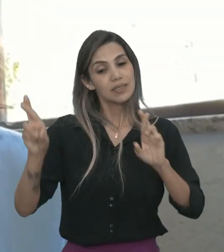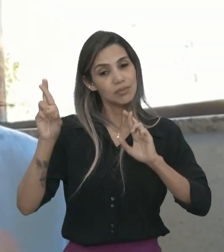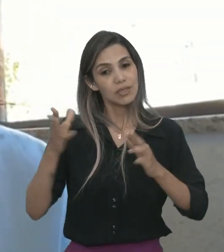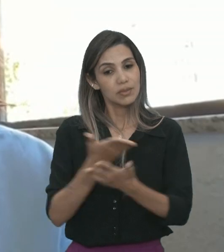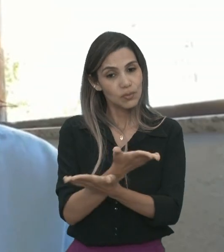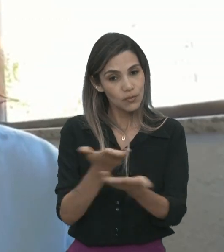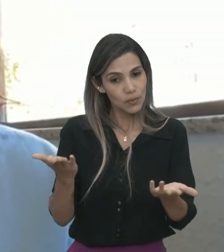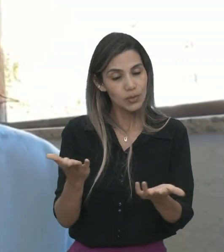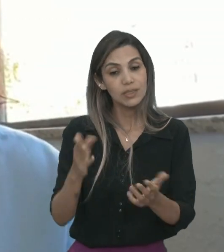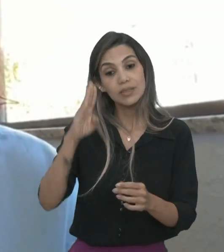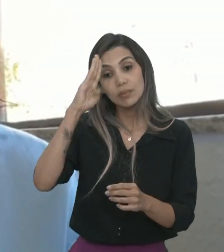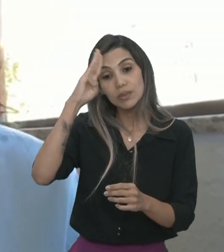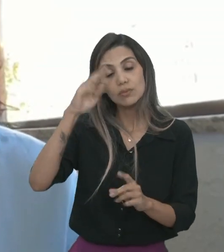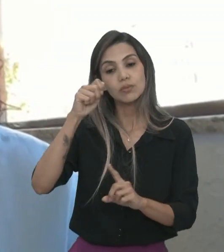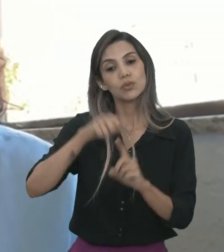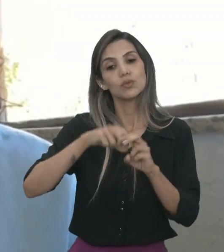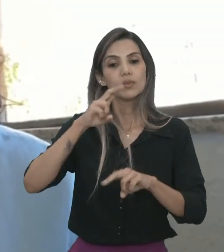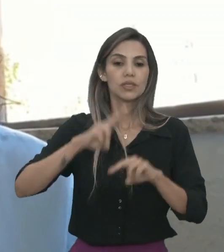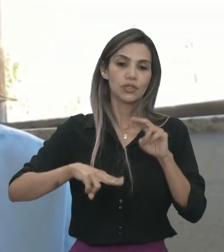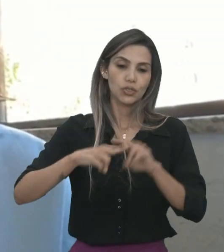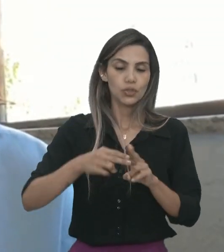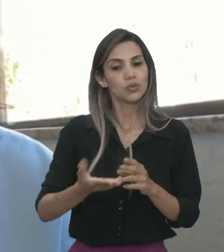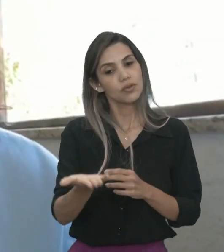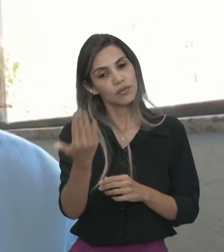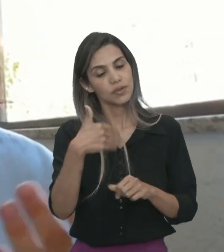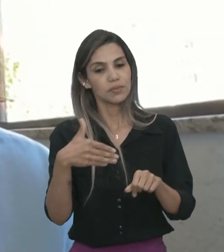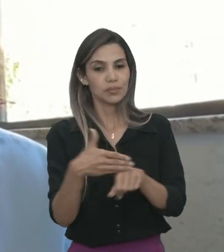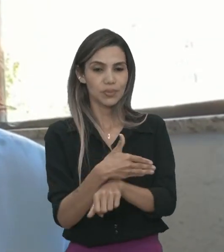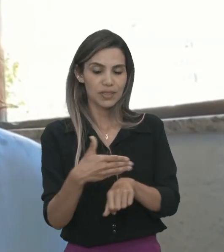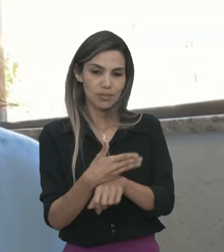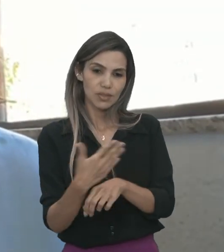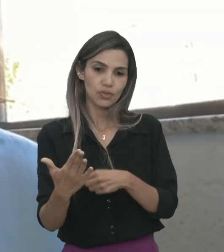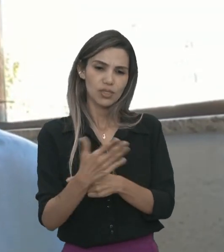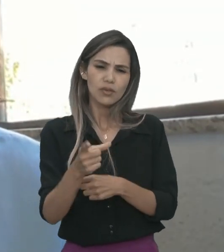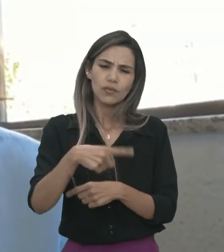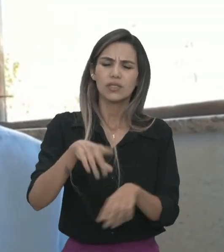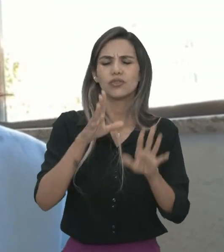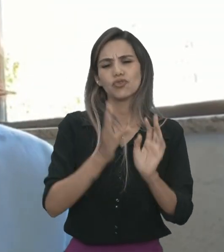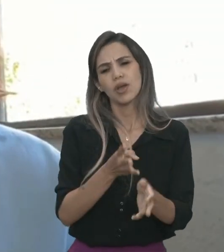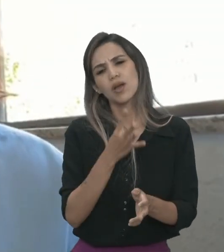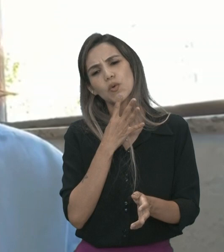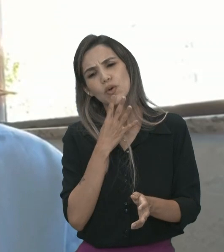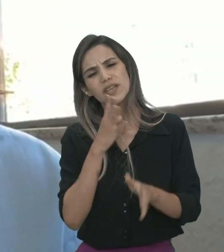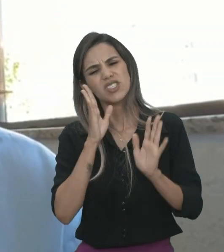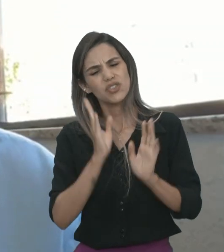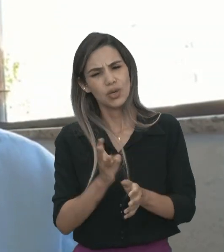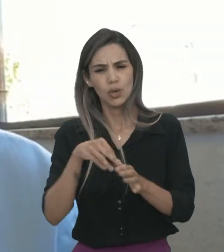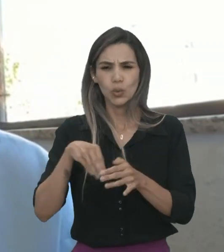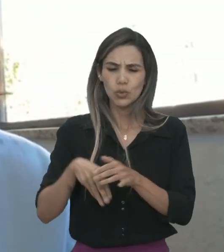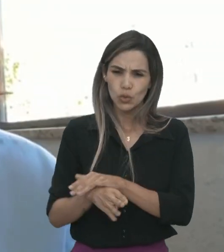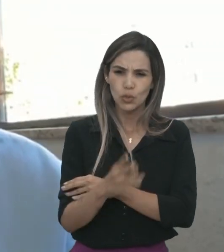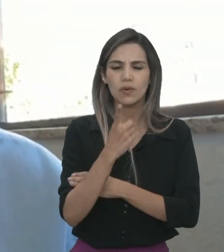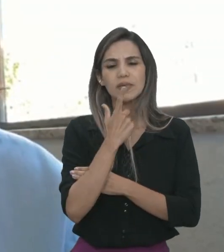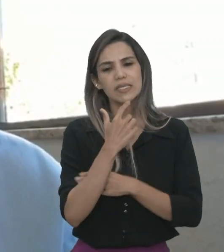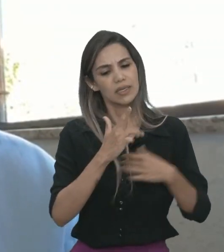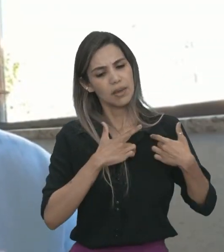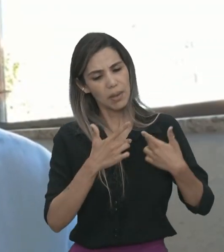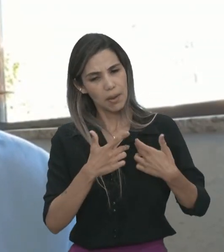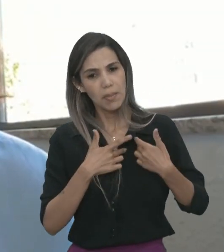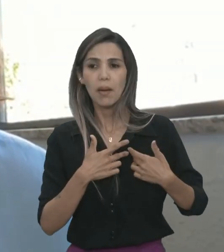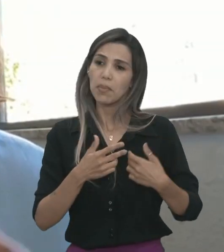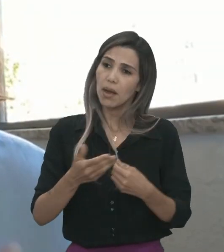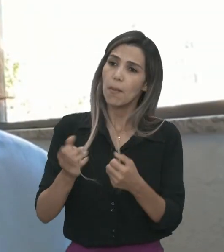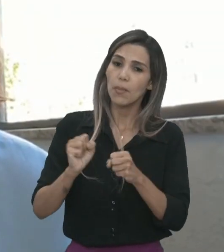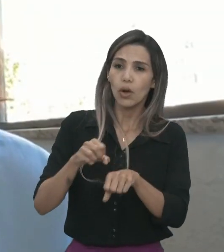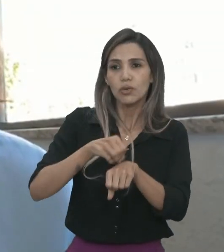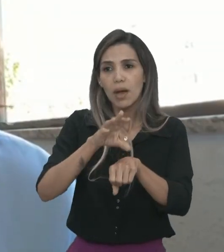né? Principalmente durante o mês de junho, que venha somar com a gente. Você que já nos conhece, que já é um doador regular, nos ajude compartilhando com os